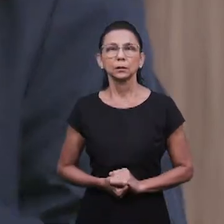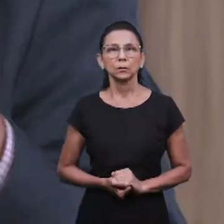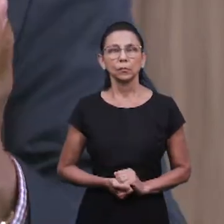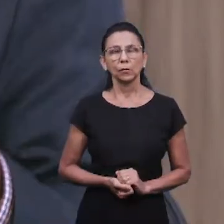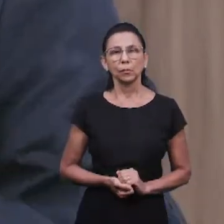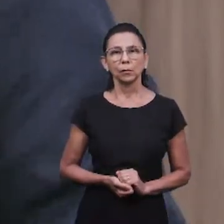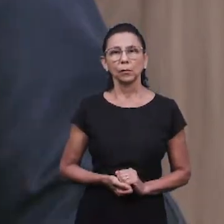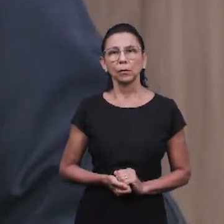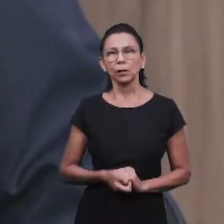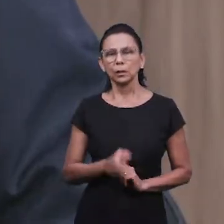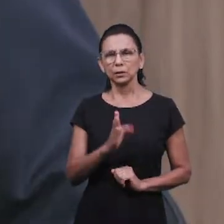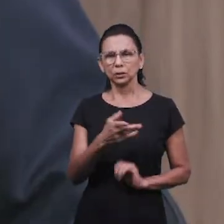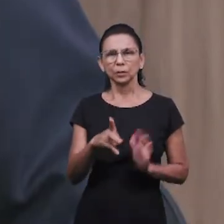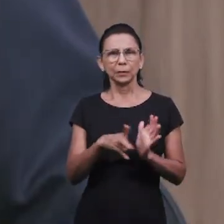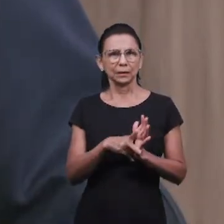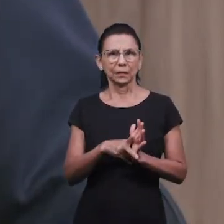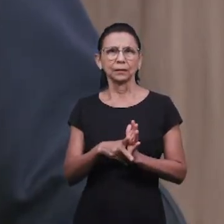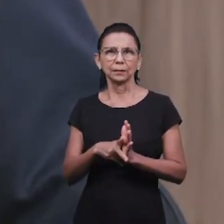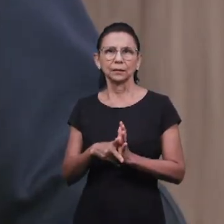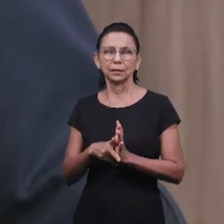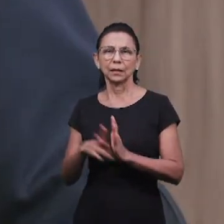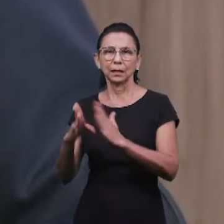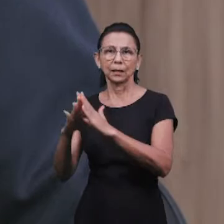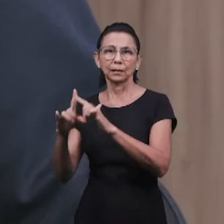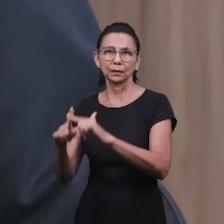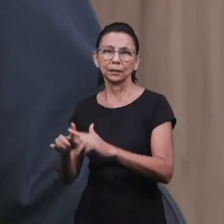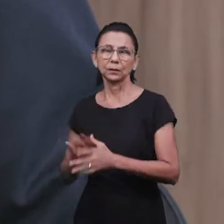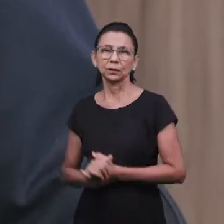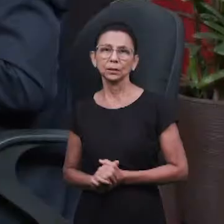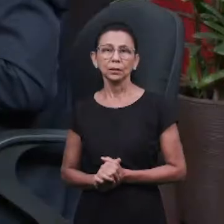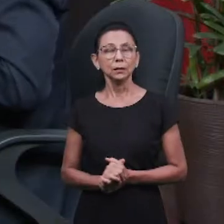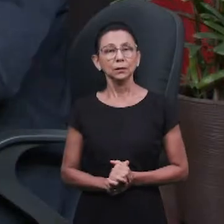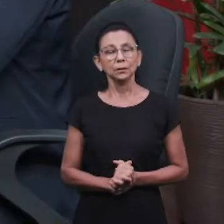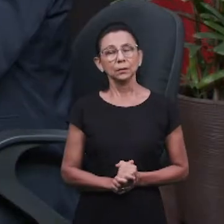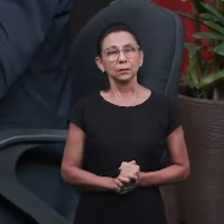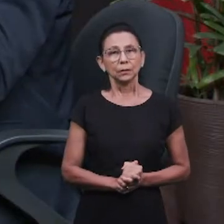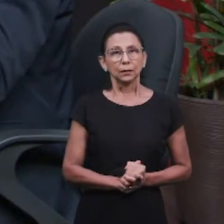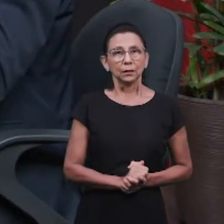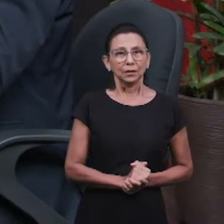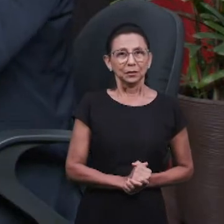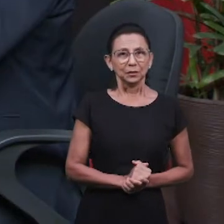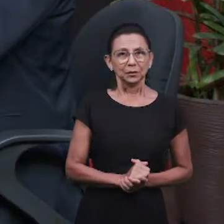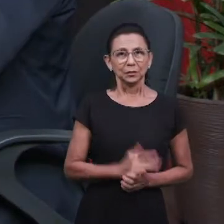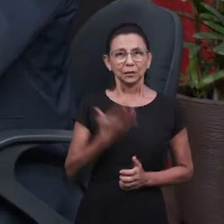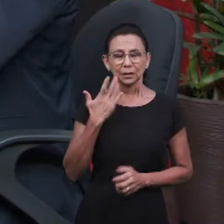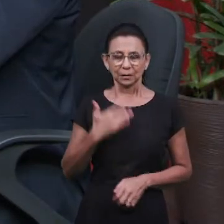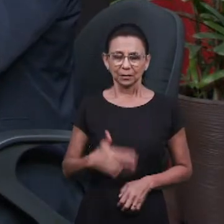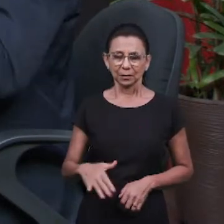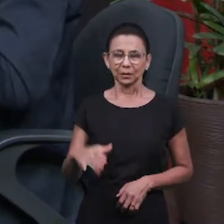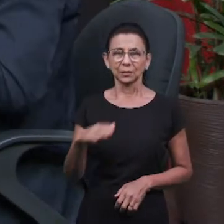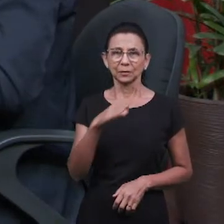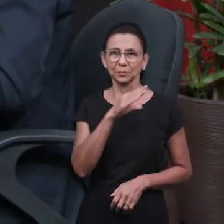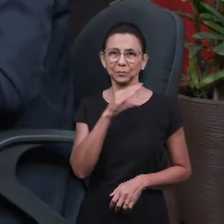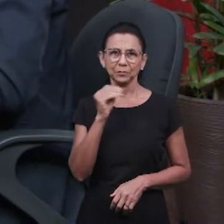incluir. Para nós, eles estão incluídos já. Já fazem parte do corpo. É igual as crianças. As crianças são a igreja, não vão ser a igreja do futuro. É a igreja